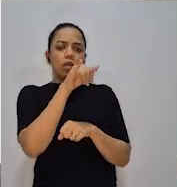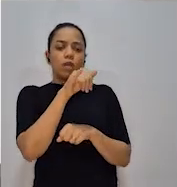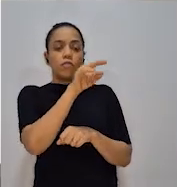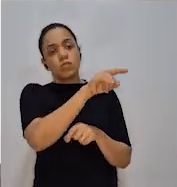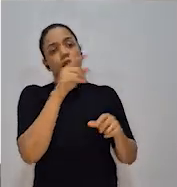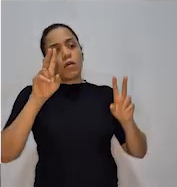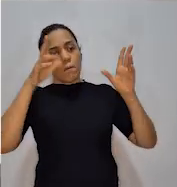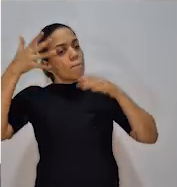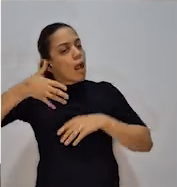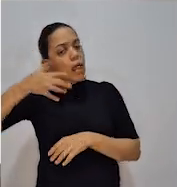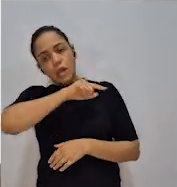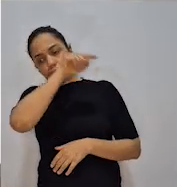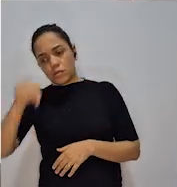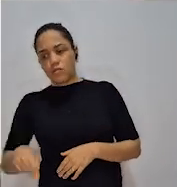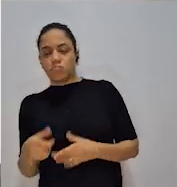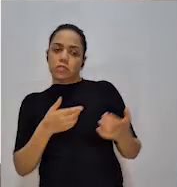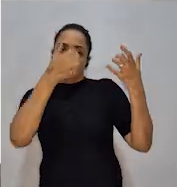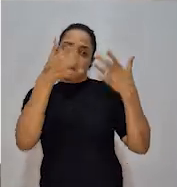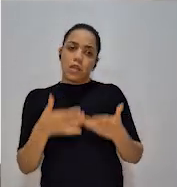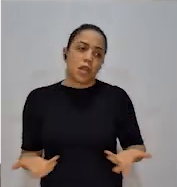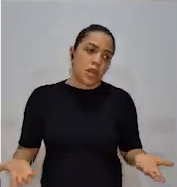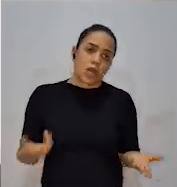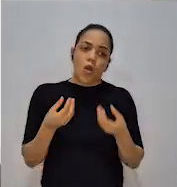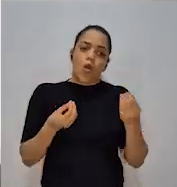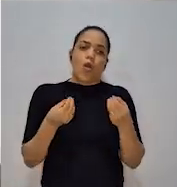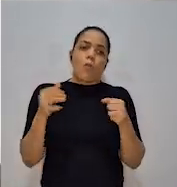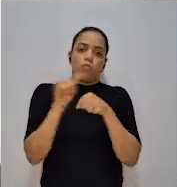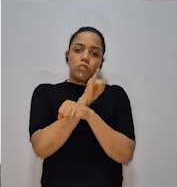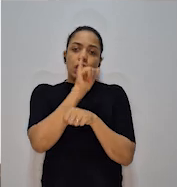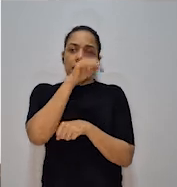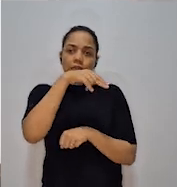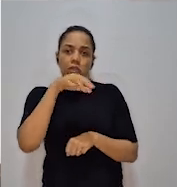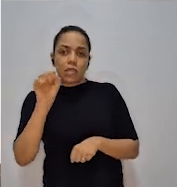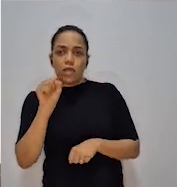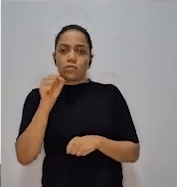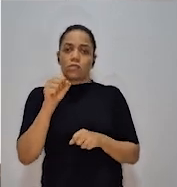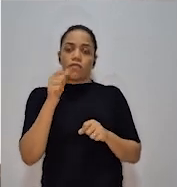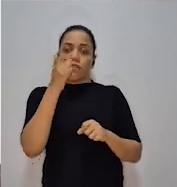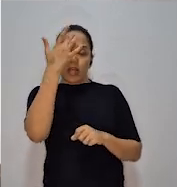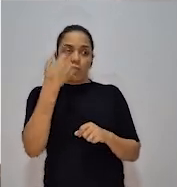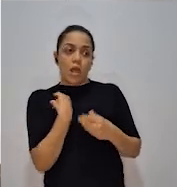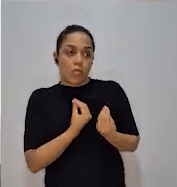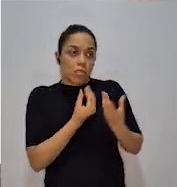aqui, você trazer intervenções para o INSS do que a gente aqui te